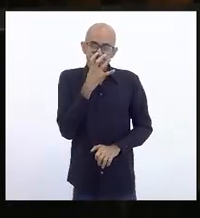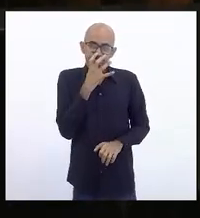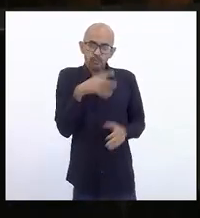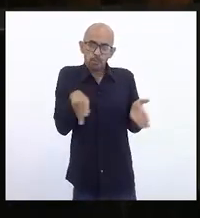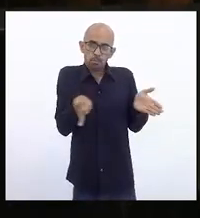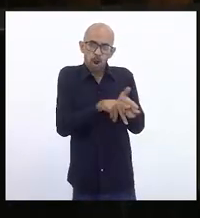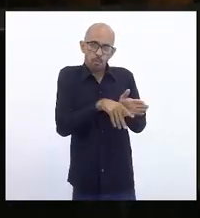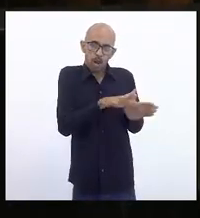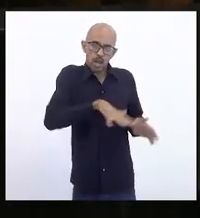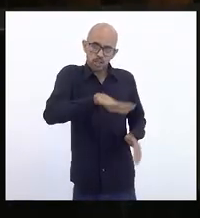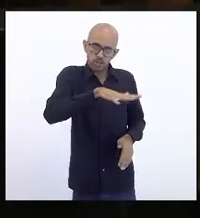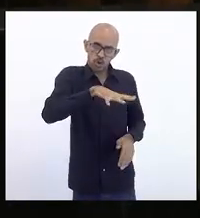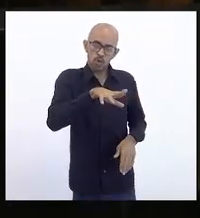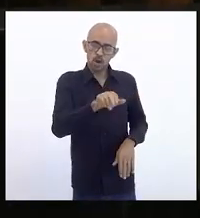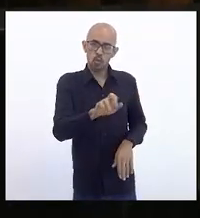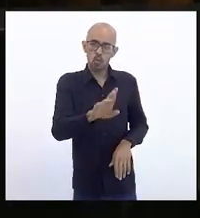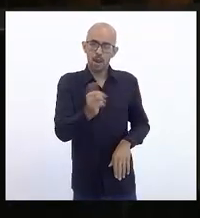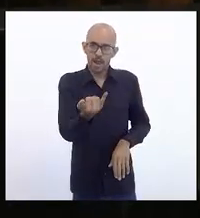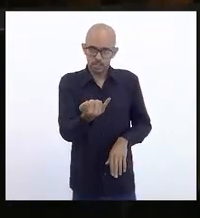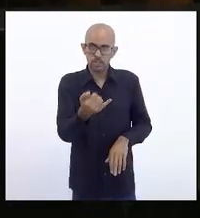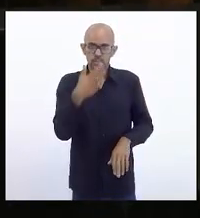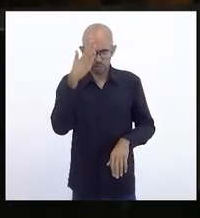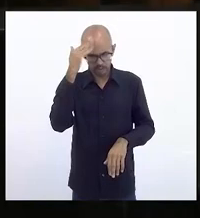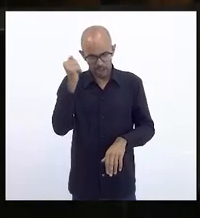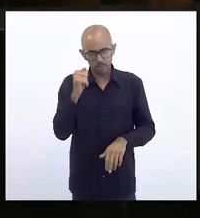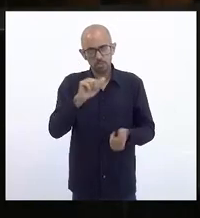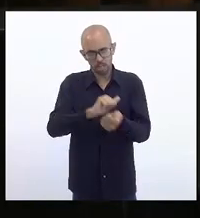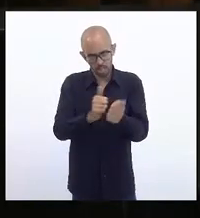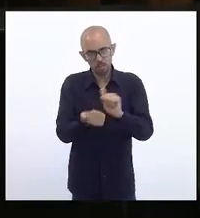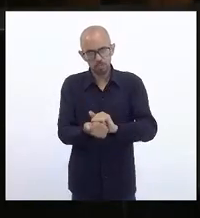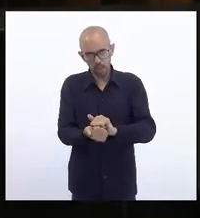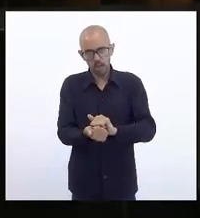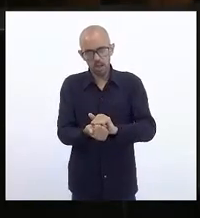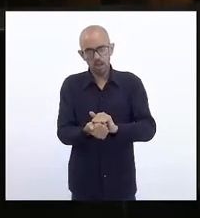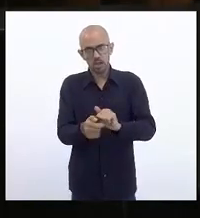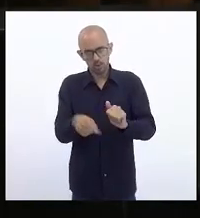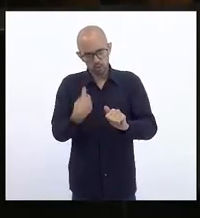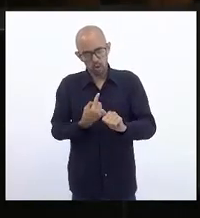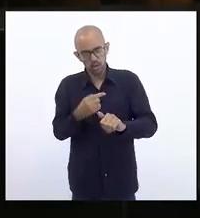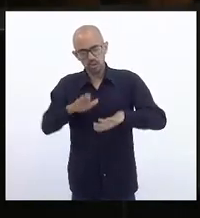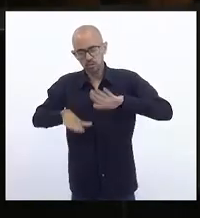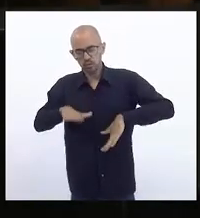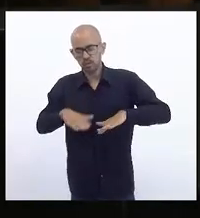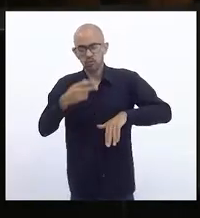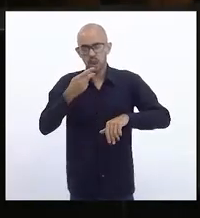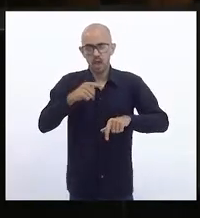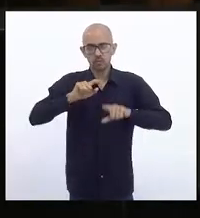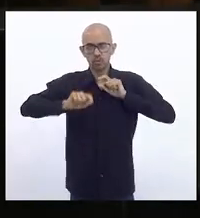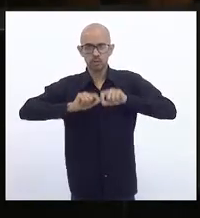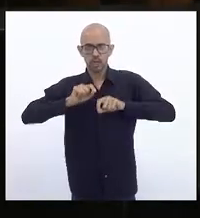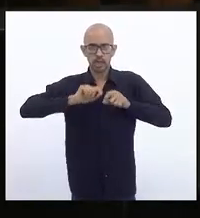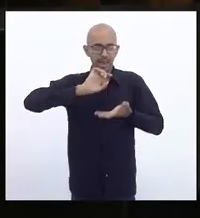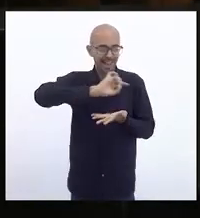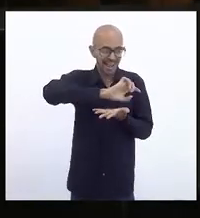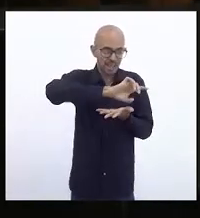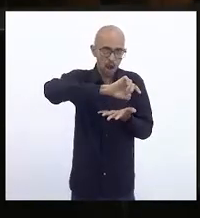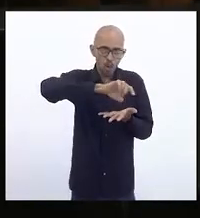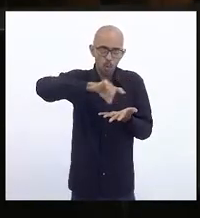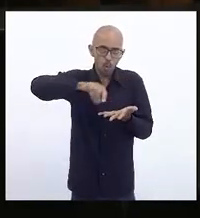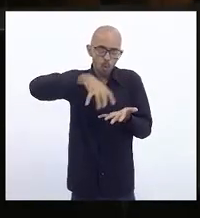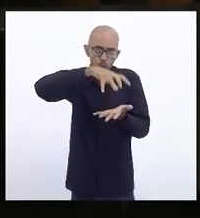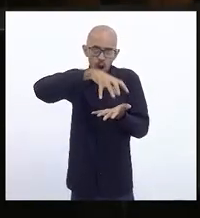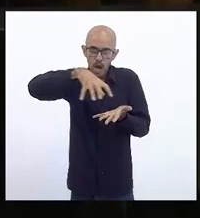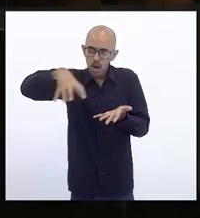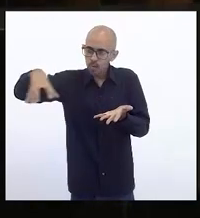que a UERJ sabe fazer. A gente brincava muito no movimento estudantil da UERJ que cada campus que você ia da UERJ